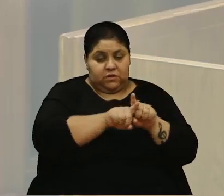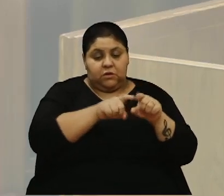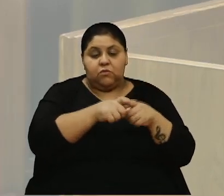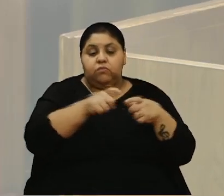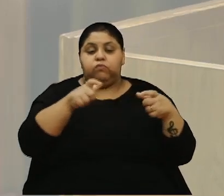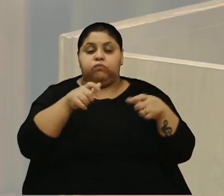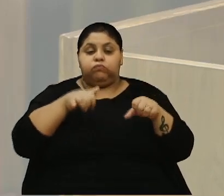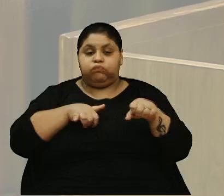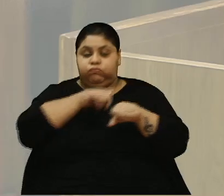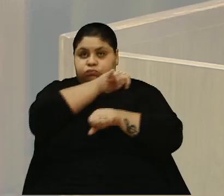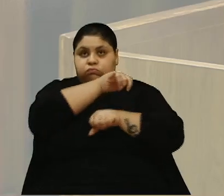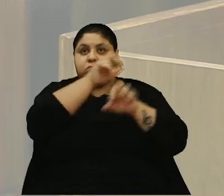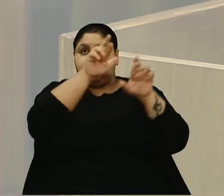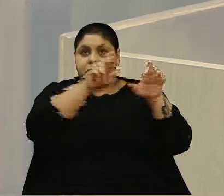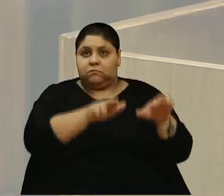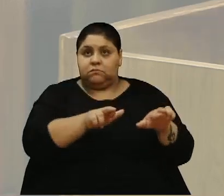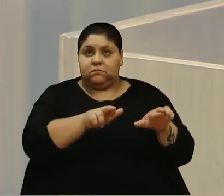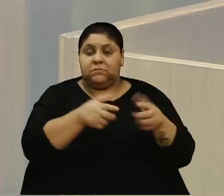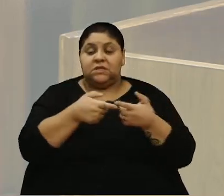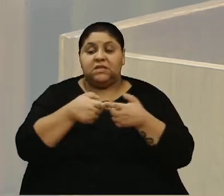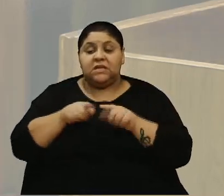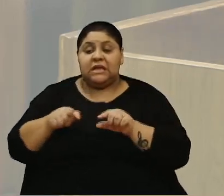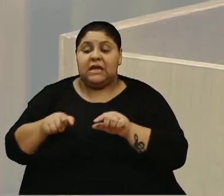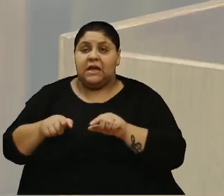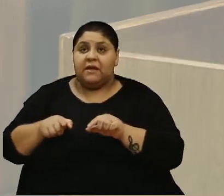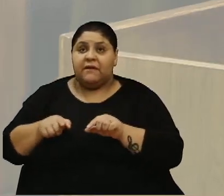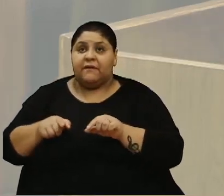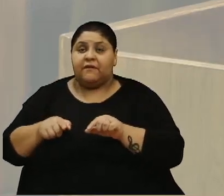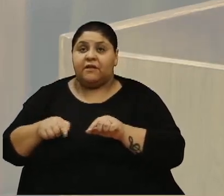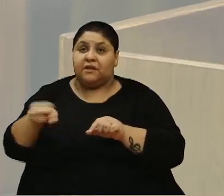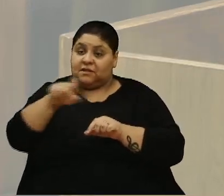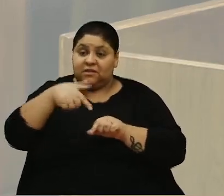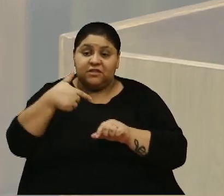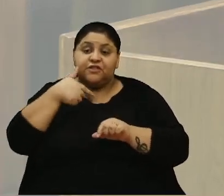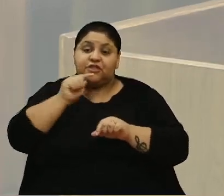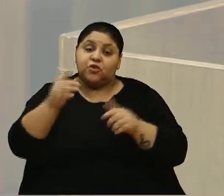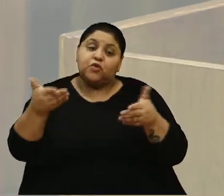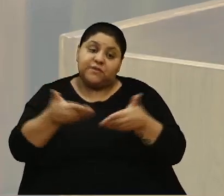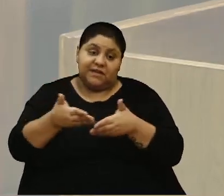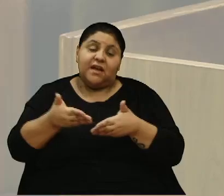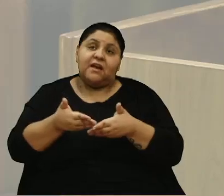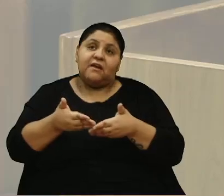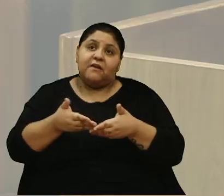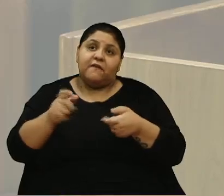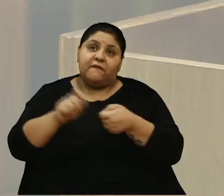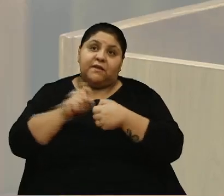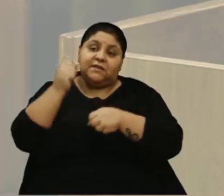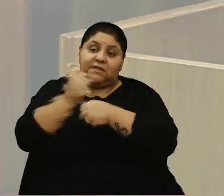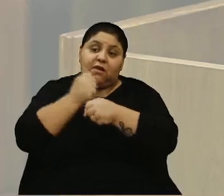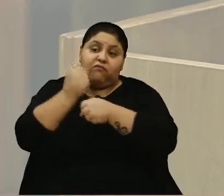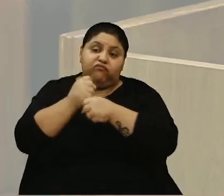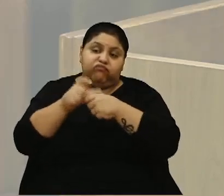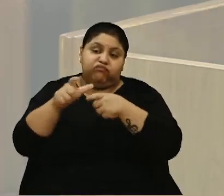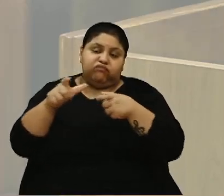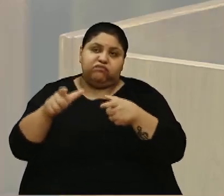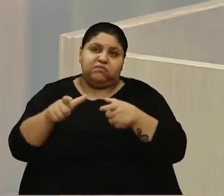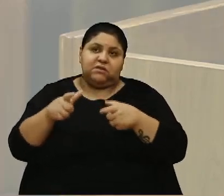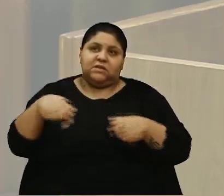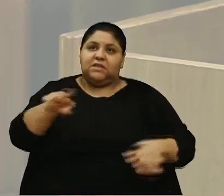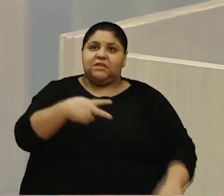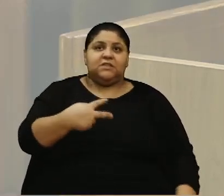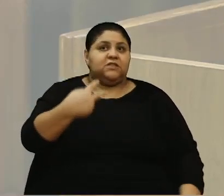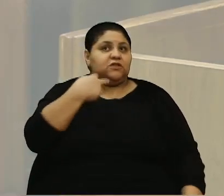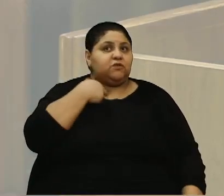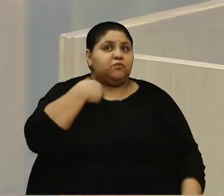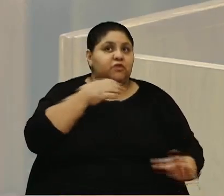nosso aeroporto regional, mas se for, né, se a gente conseguir agora, vai conseguir fazer essa obra de ampliação da pista, a gente não pode ainda